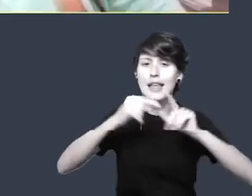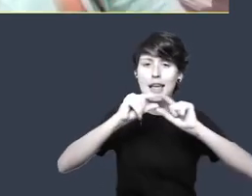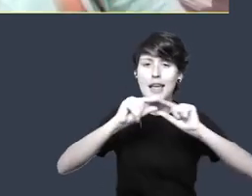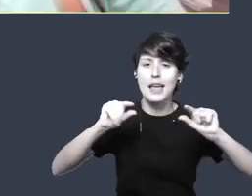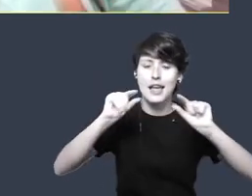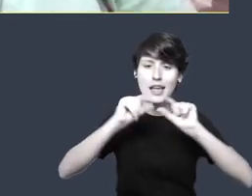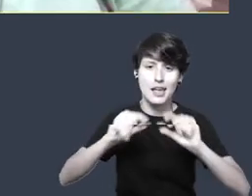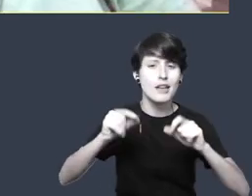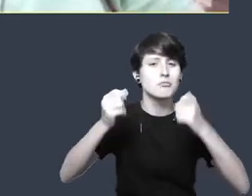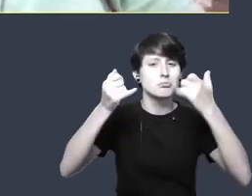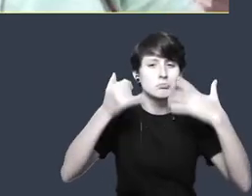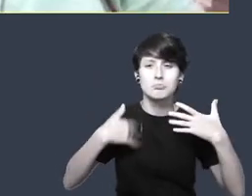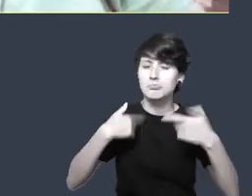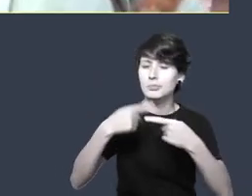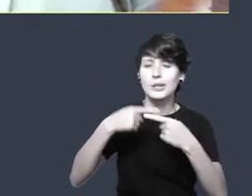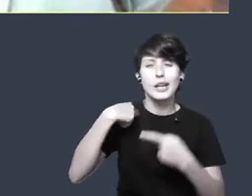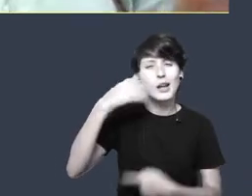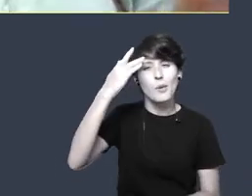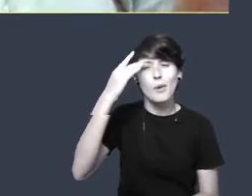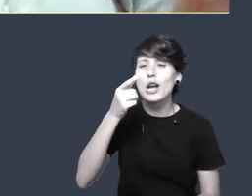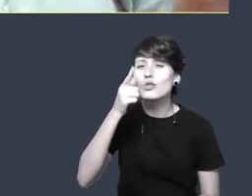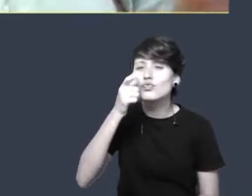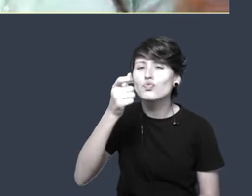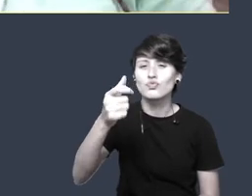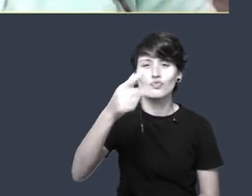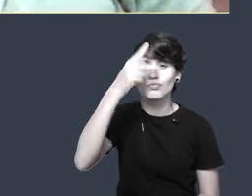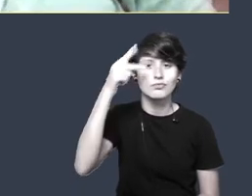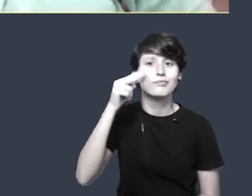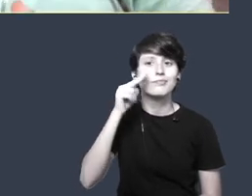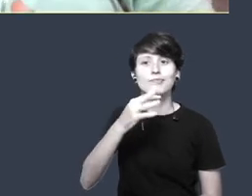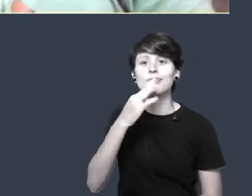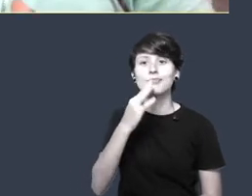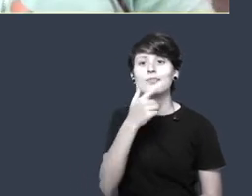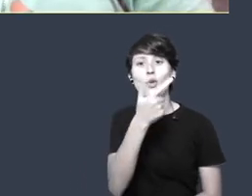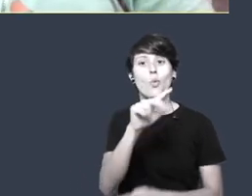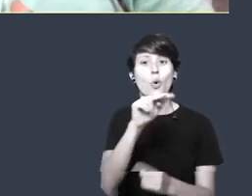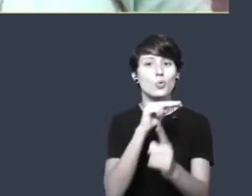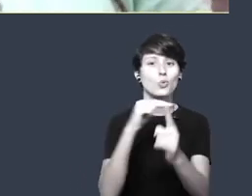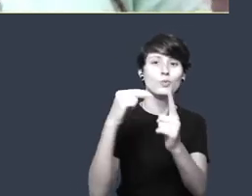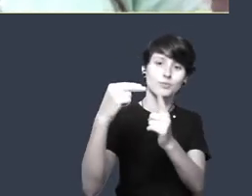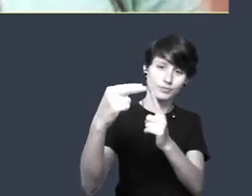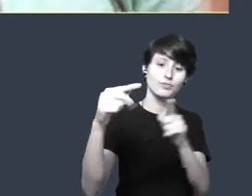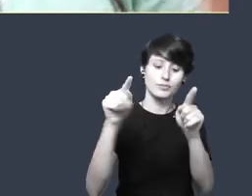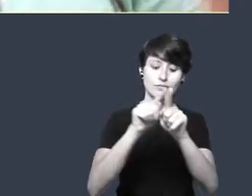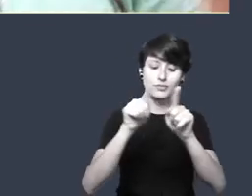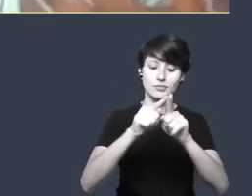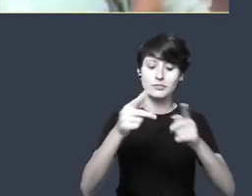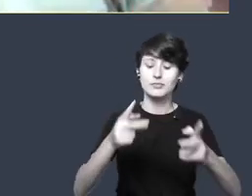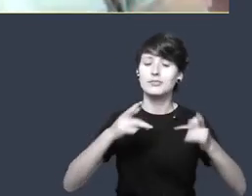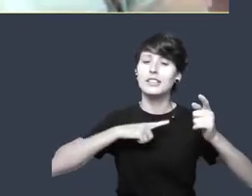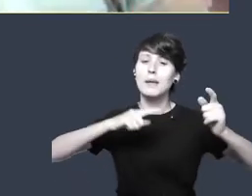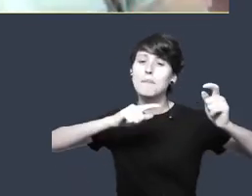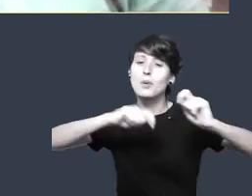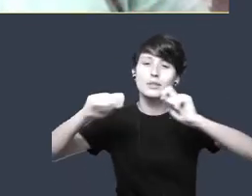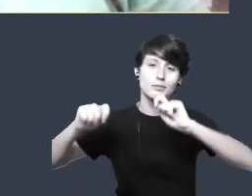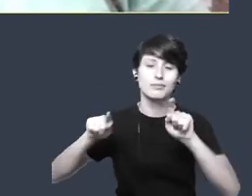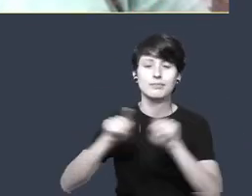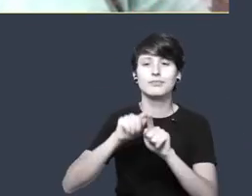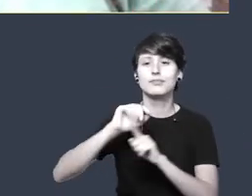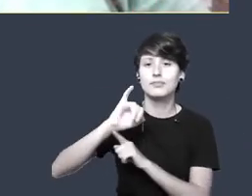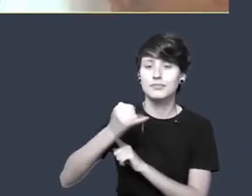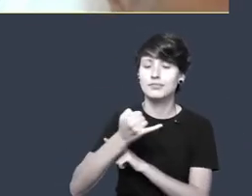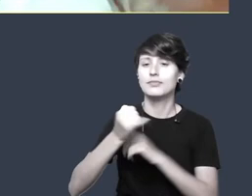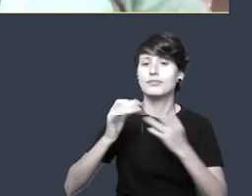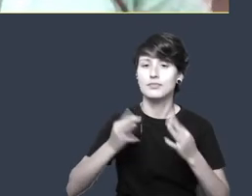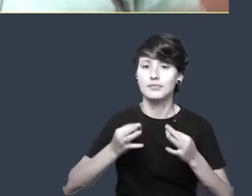pouco sobre isso, que eu acho muito interessante as pessoas verem esse outro lado e verem essas possibilidades, né, de você aproveitar uma